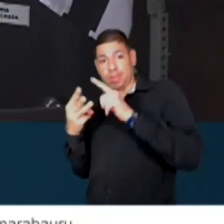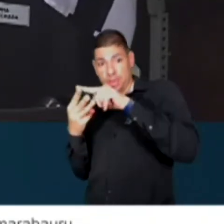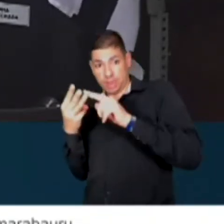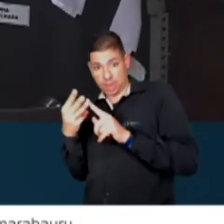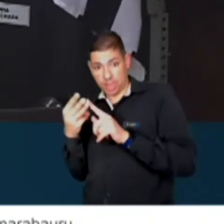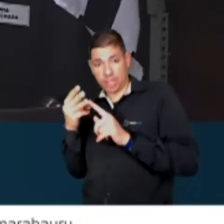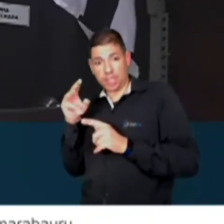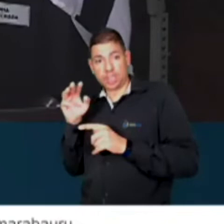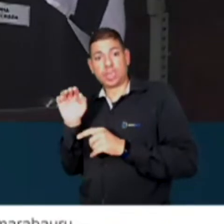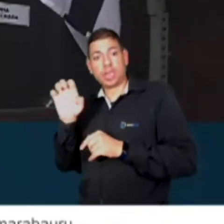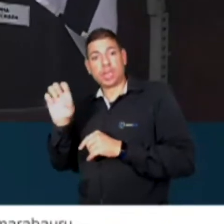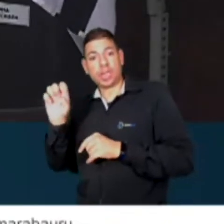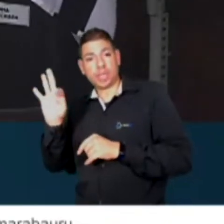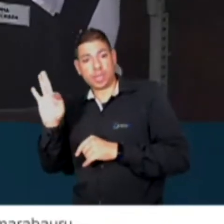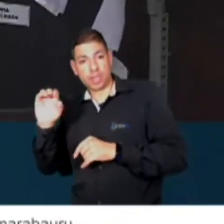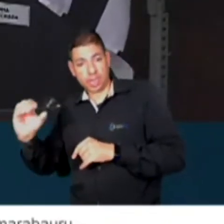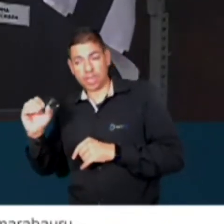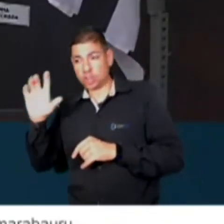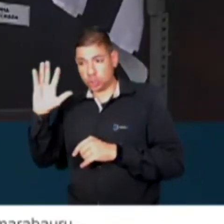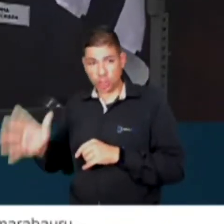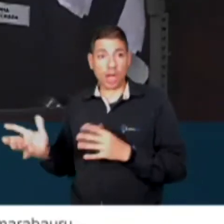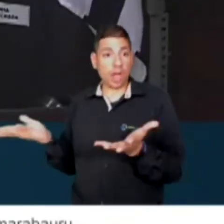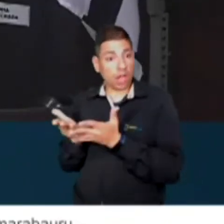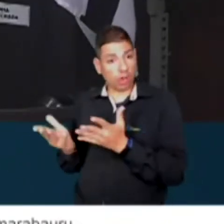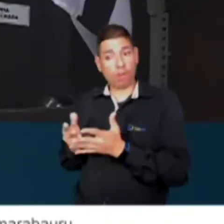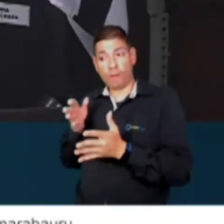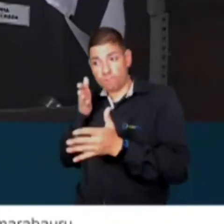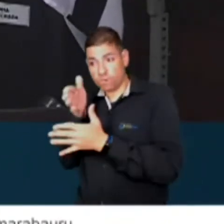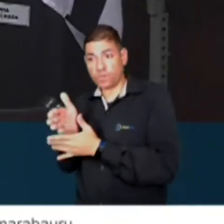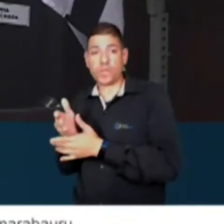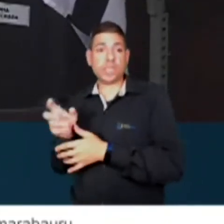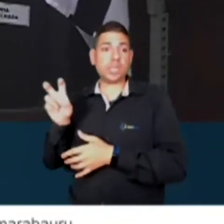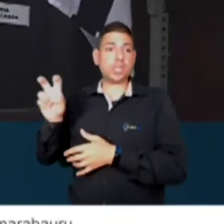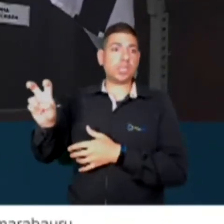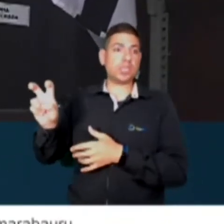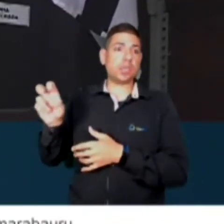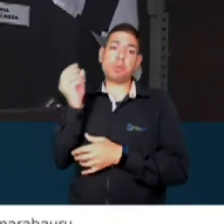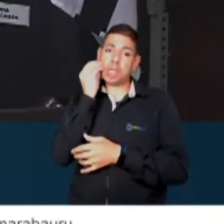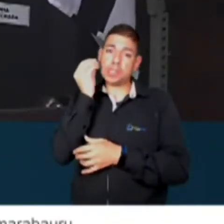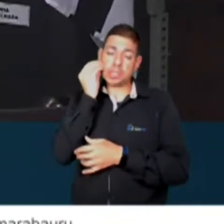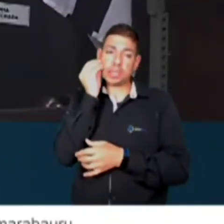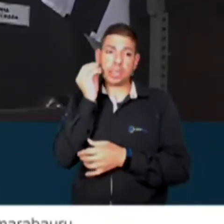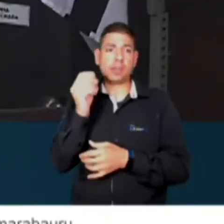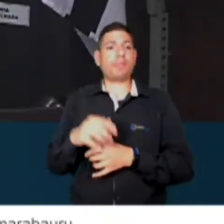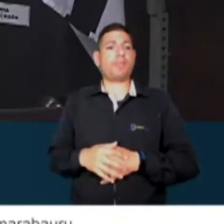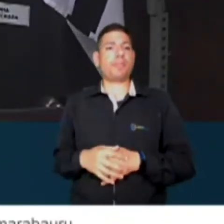ano. Quando eu entrei, senhoras e senhores,